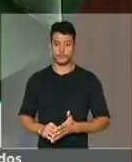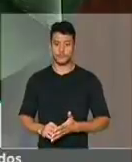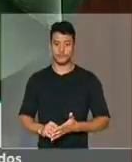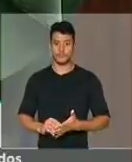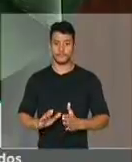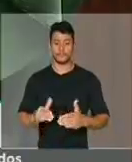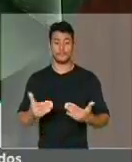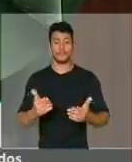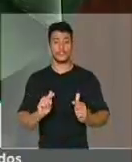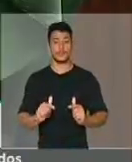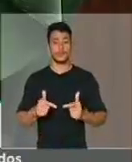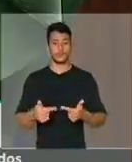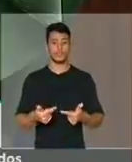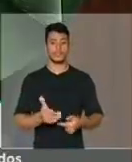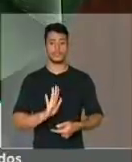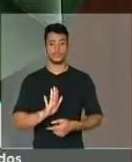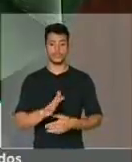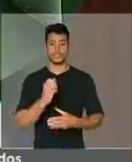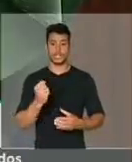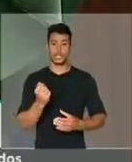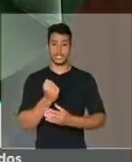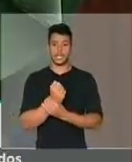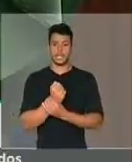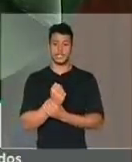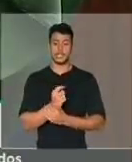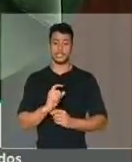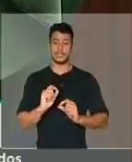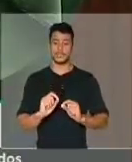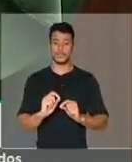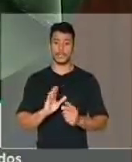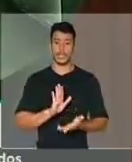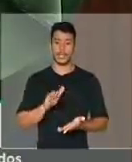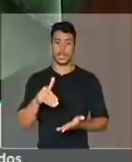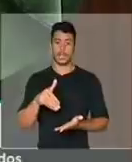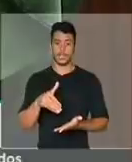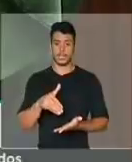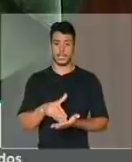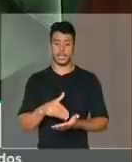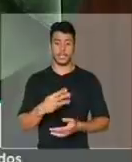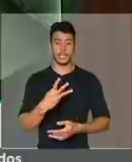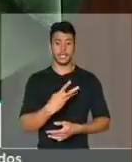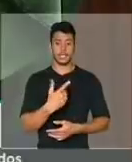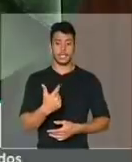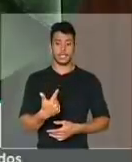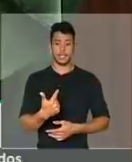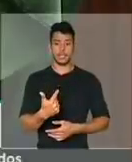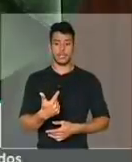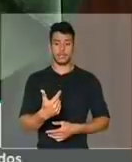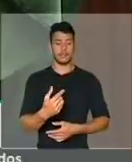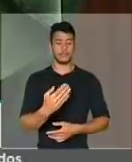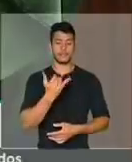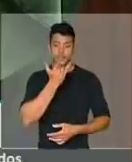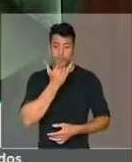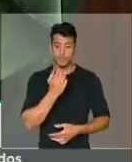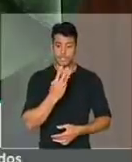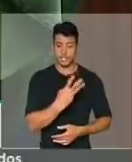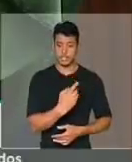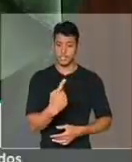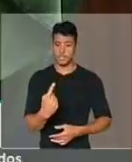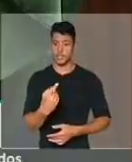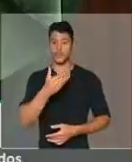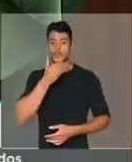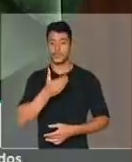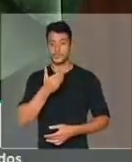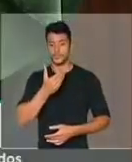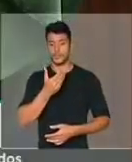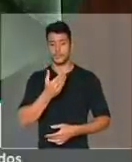modo que as ações decorrentes estarão garantidas por essas autoridades até 31 de dezembro. Não se pode olvidar